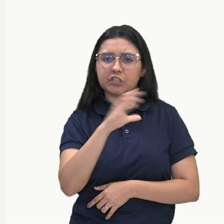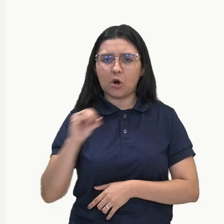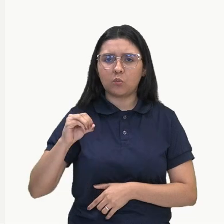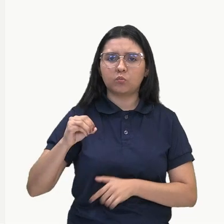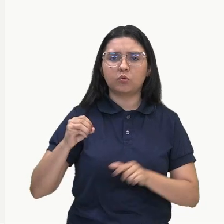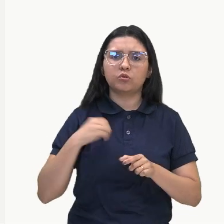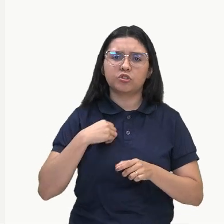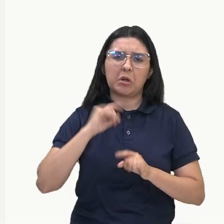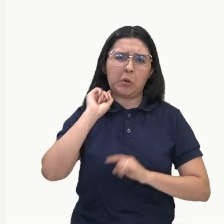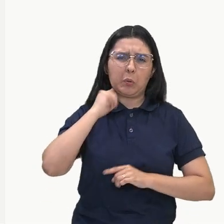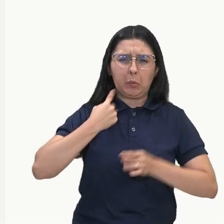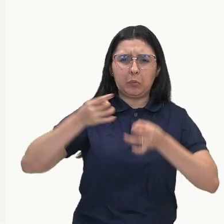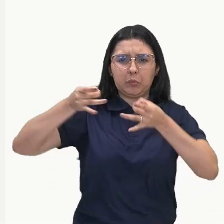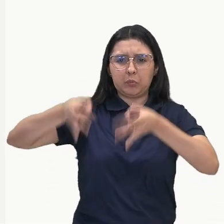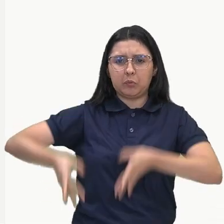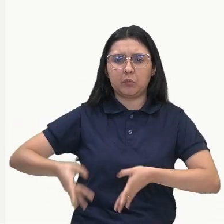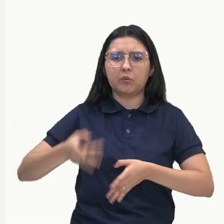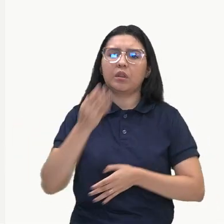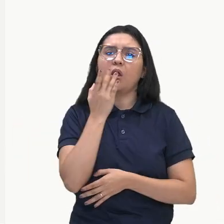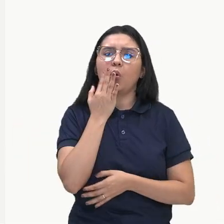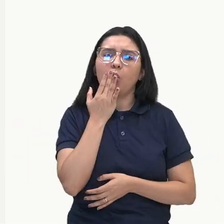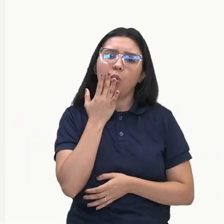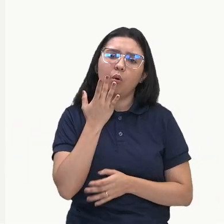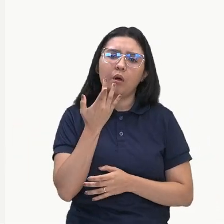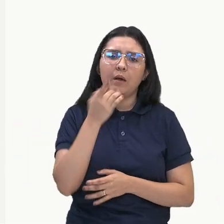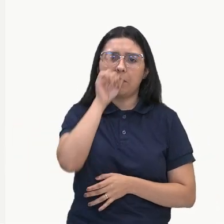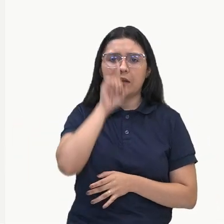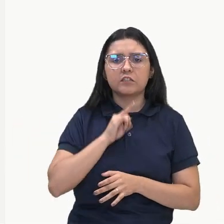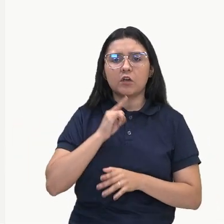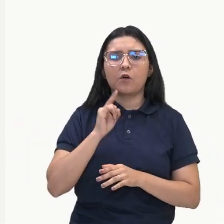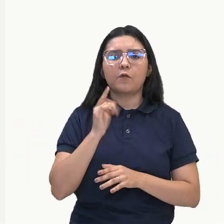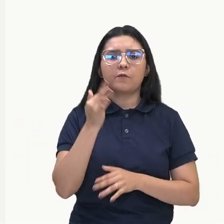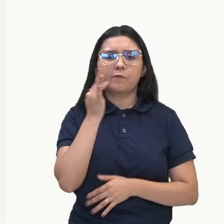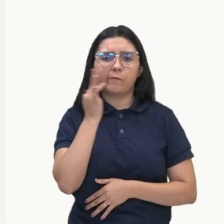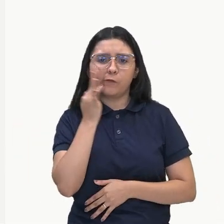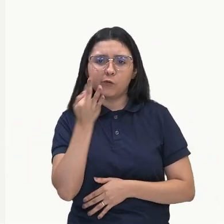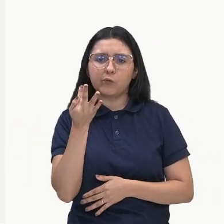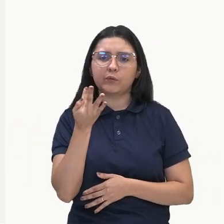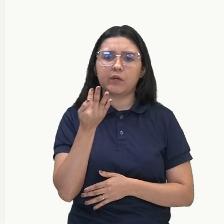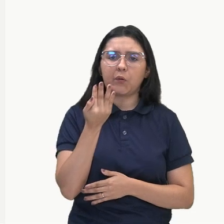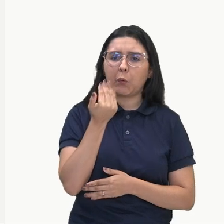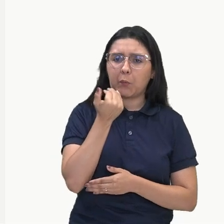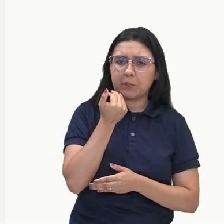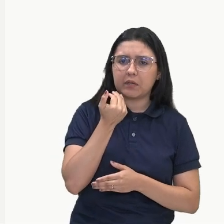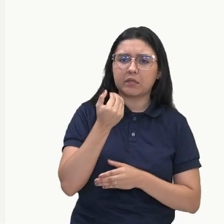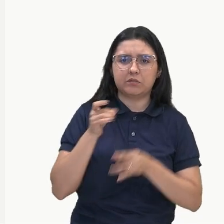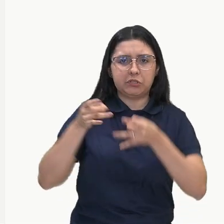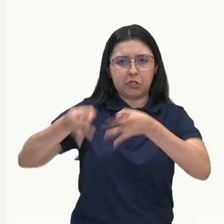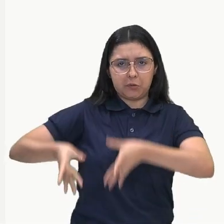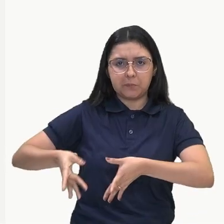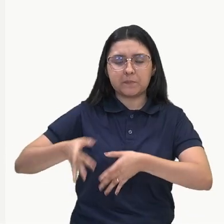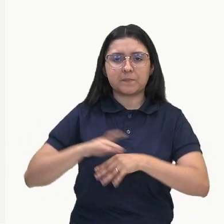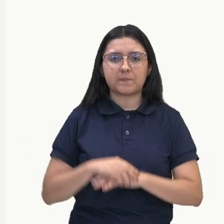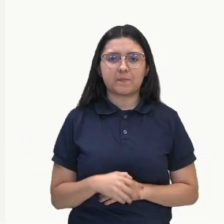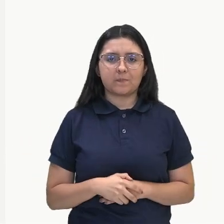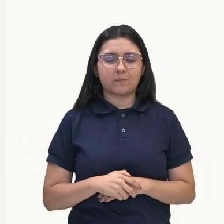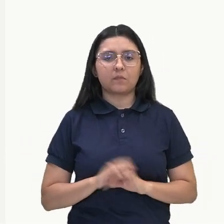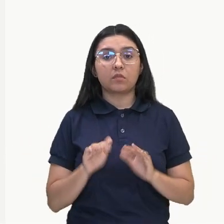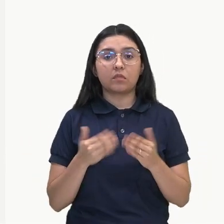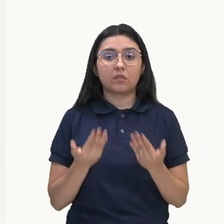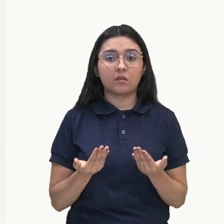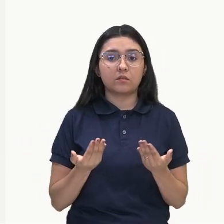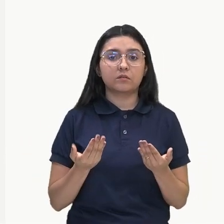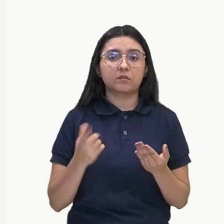estão vendo, né, nessa cor em amarelo aí, são frutas e restos de comida que estão jogadas aí. E aí você tem